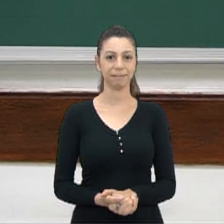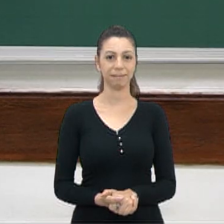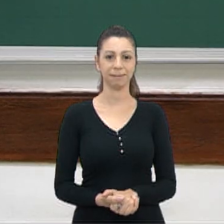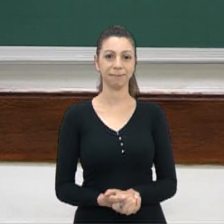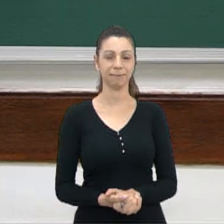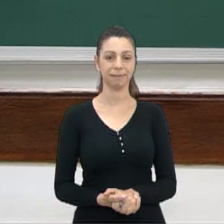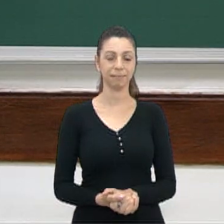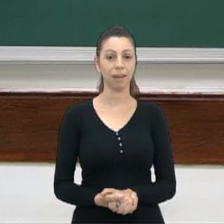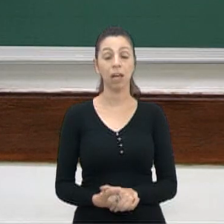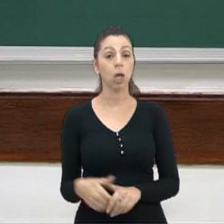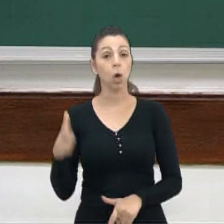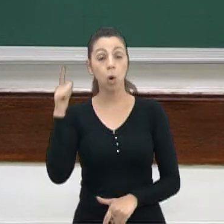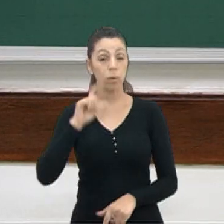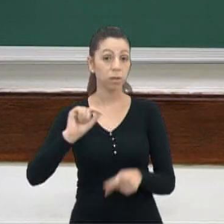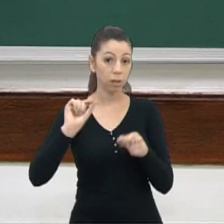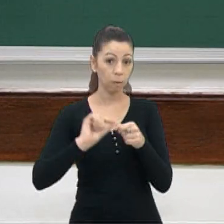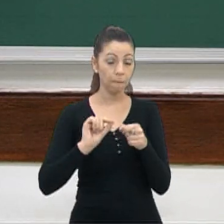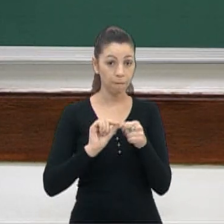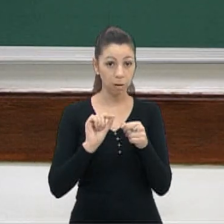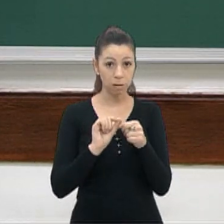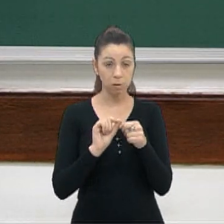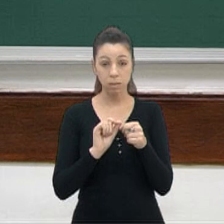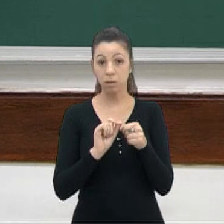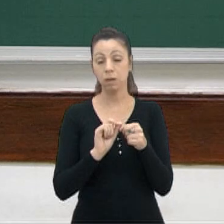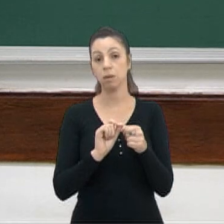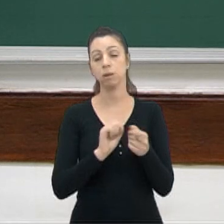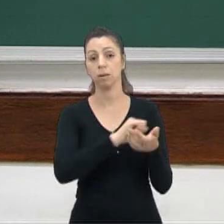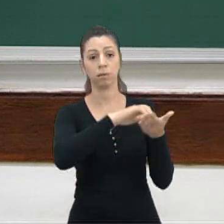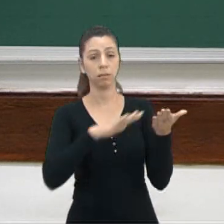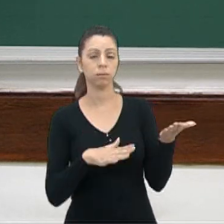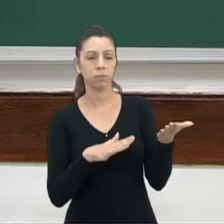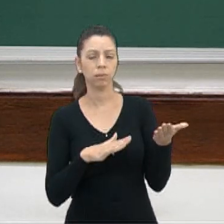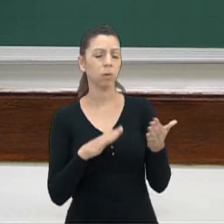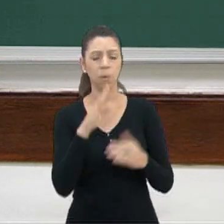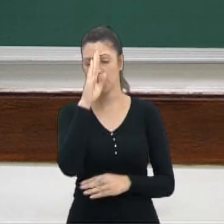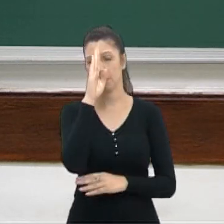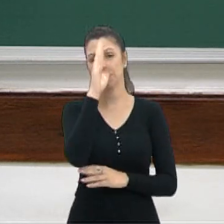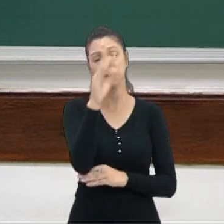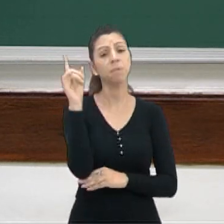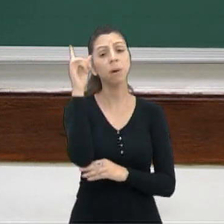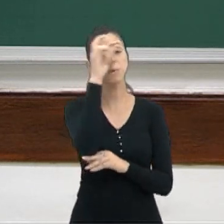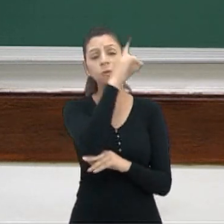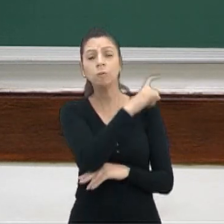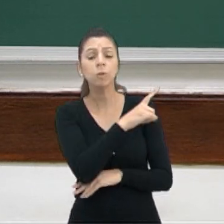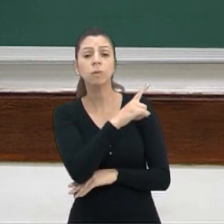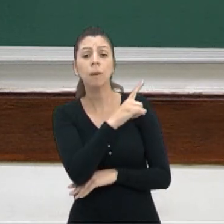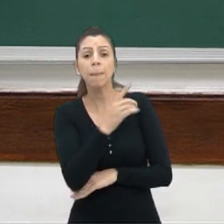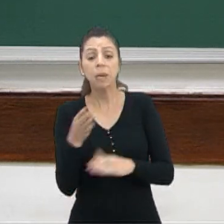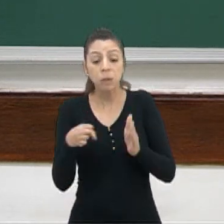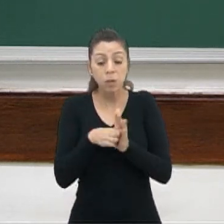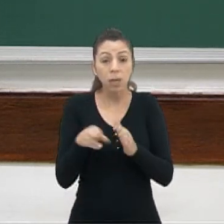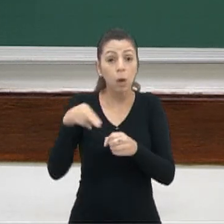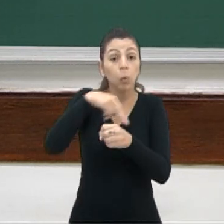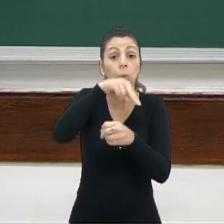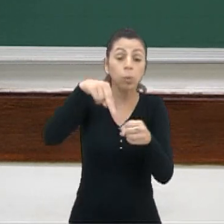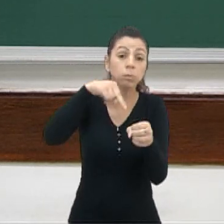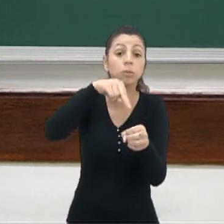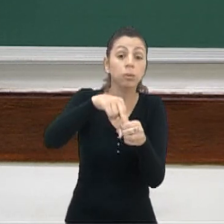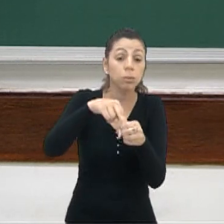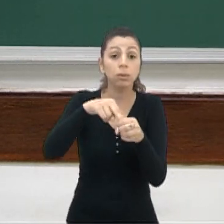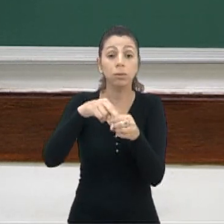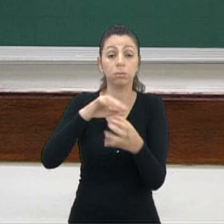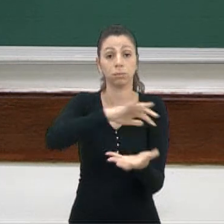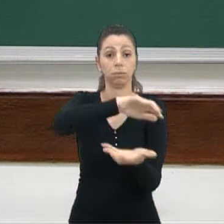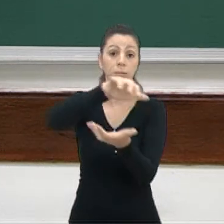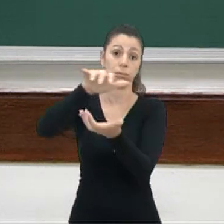Conseguiu fazer este exercício? Então, qual é a principal dificuldade de termos o acesso ao centro da Terra?